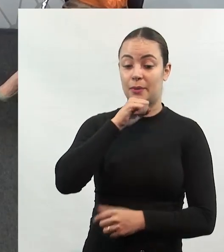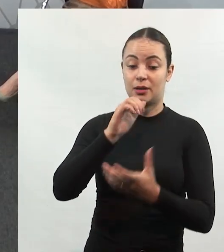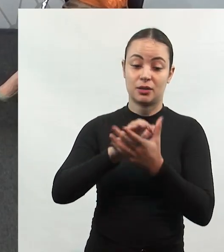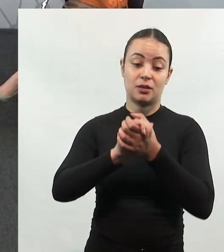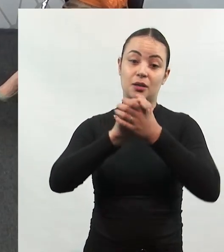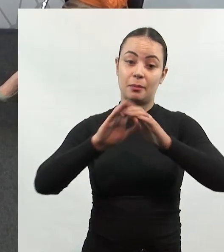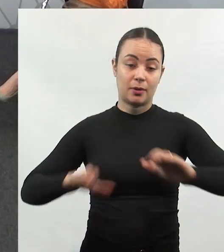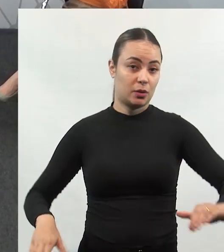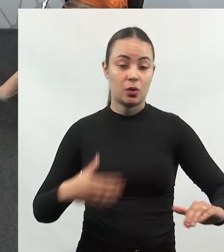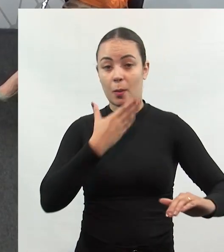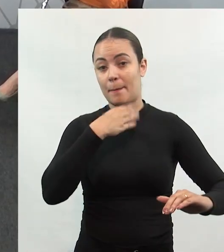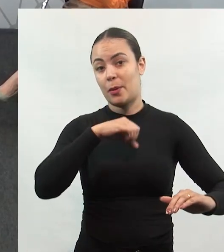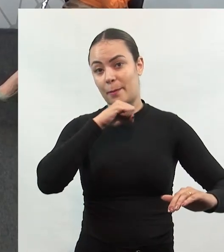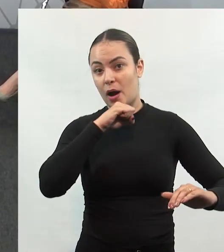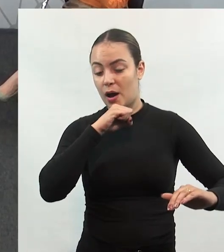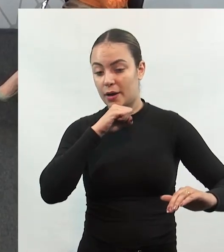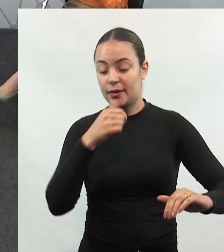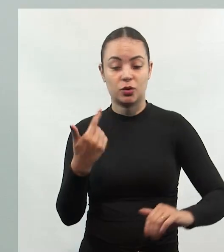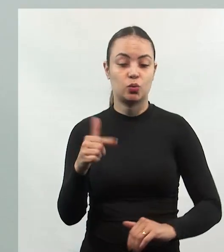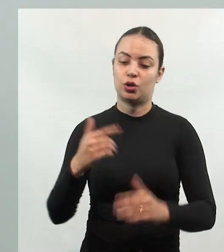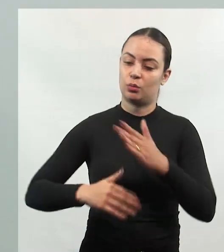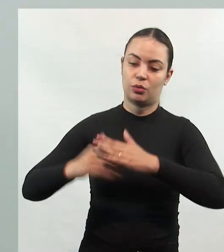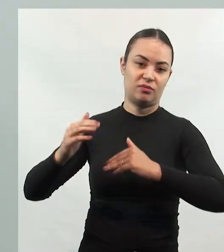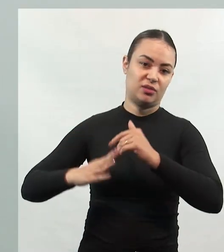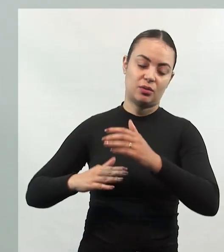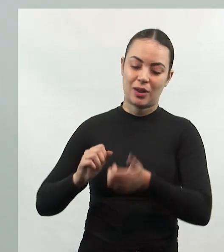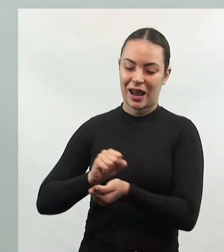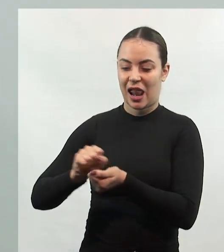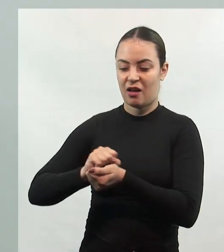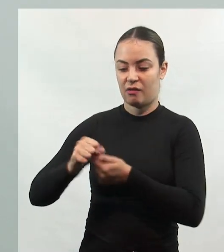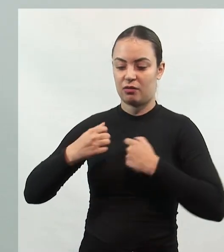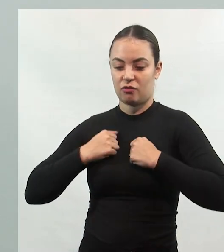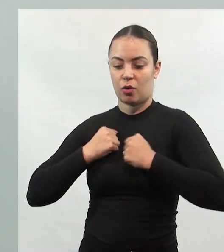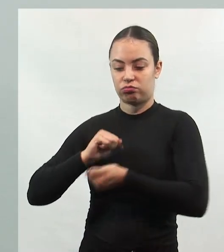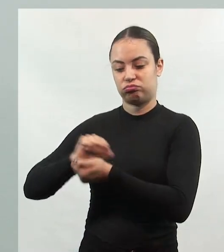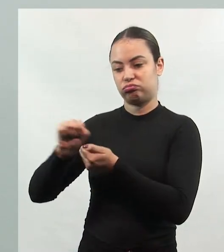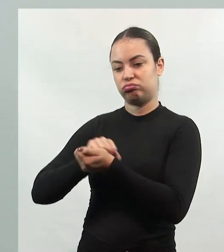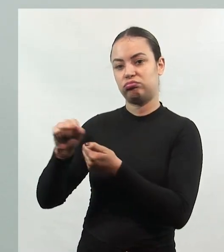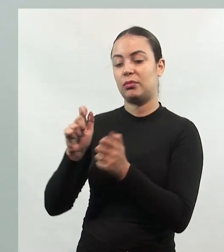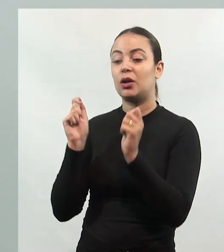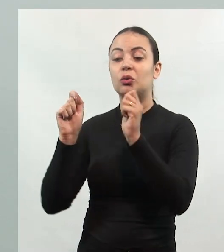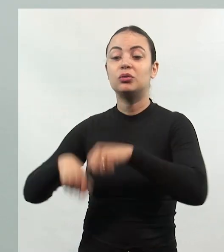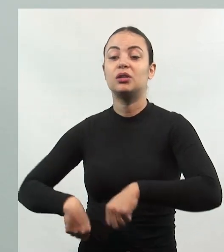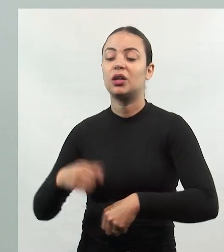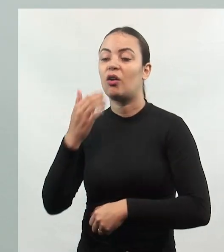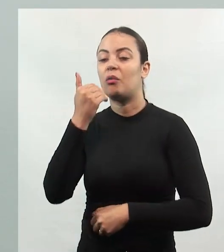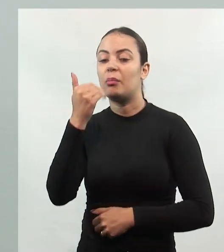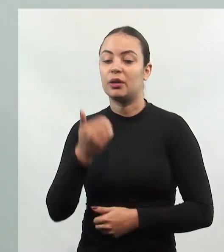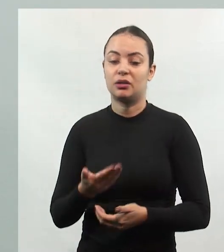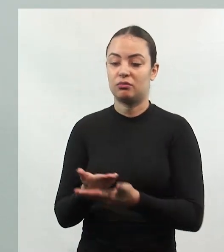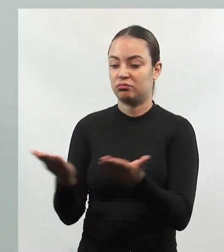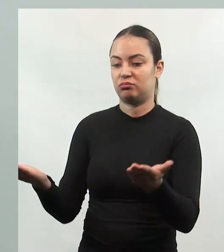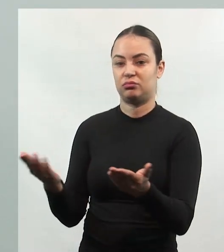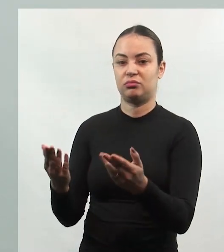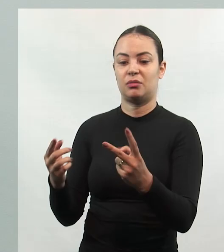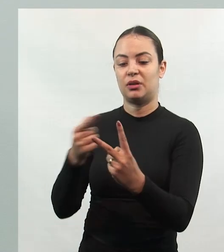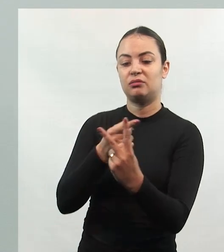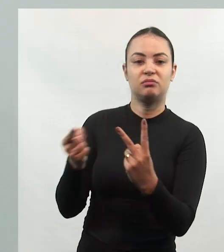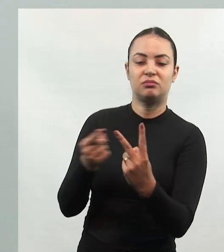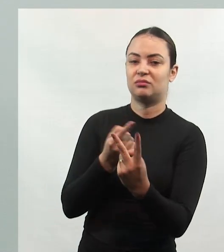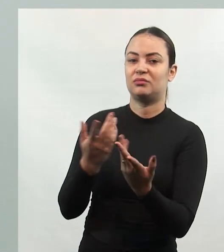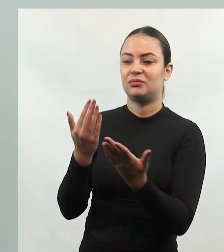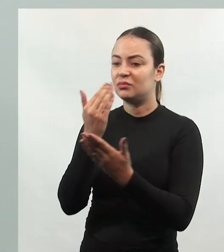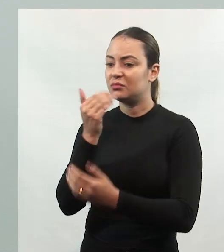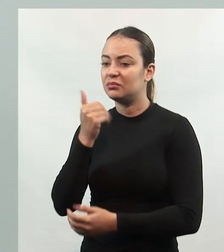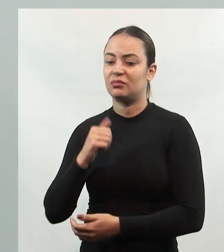porque assim, minha mãe separou do meu pai, tinha 3 anos. Minha mãe não tinha profissão, minha mãe lavava roupa para sustentar eu e meu